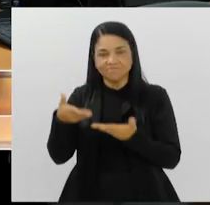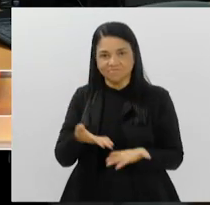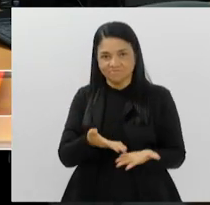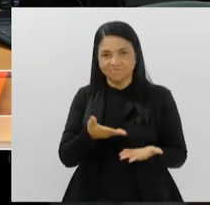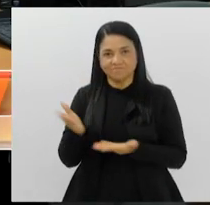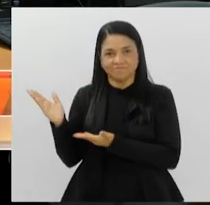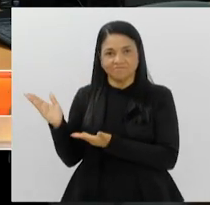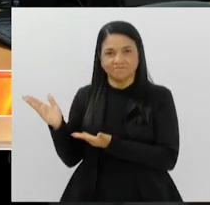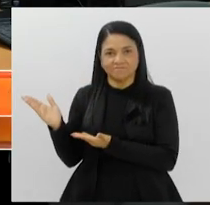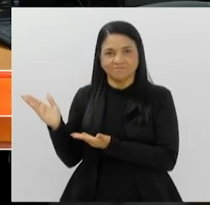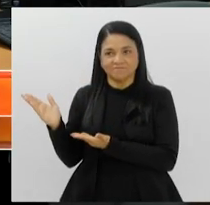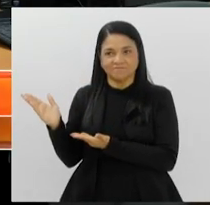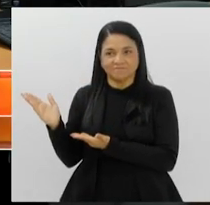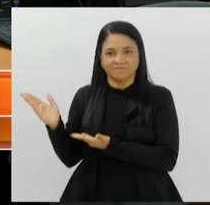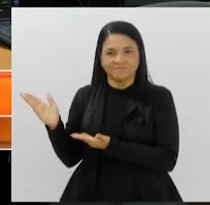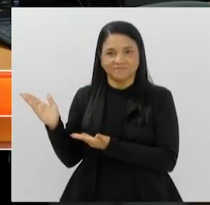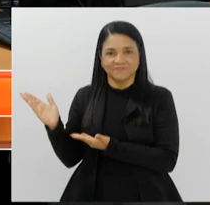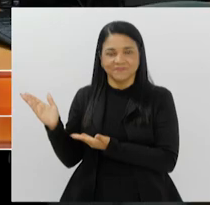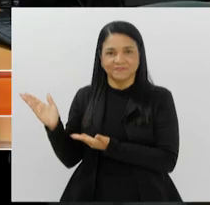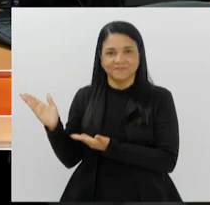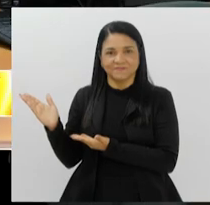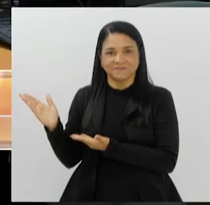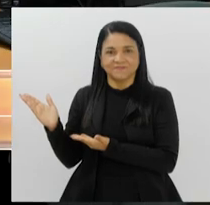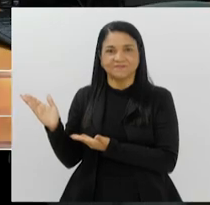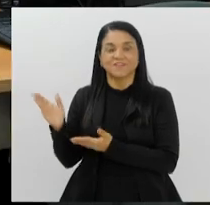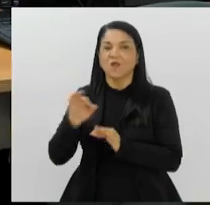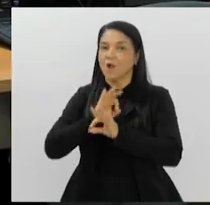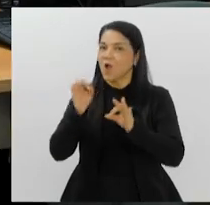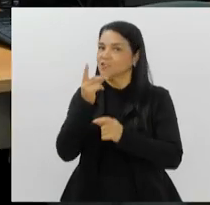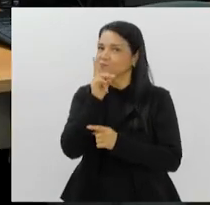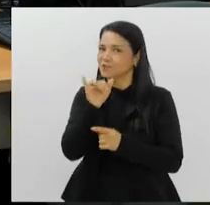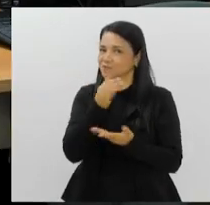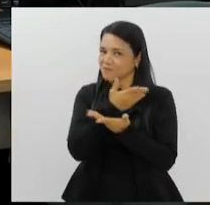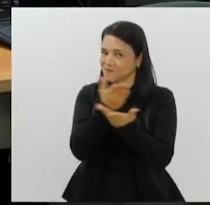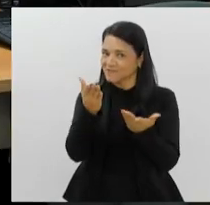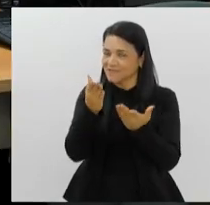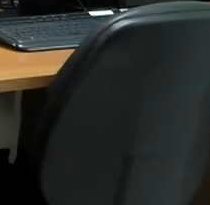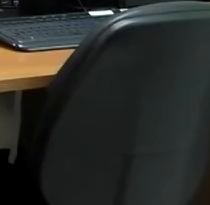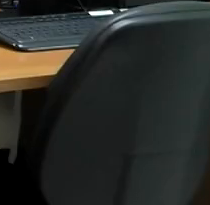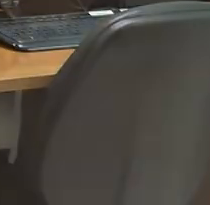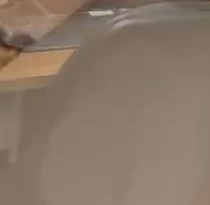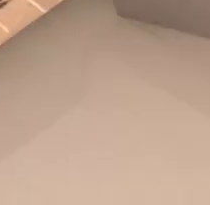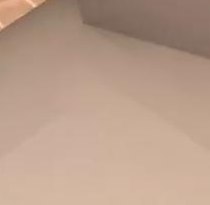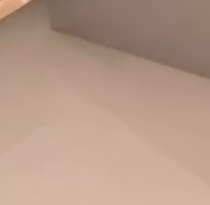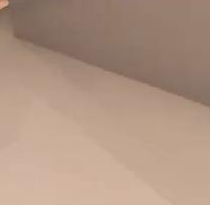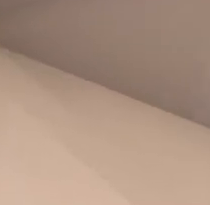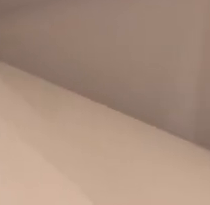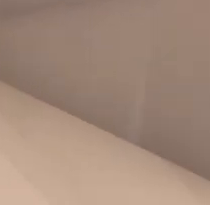tvalerj@alerj.rj.gov.br. Um ótimo dia para você e até amanhã!